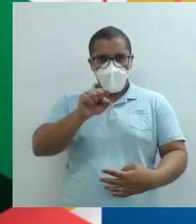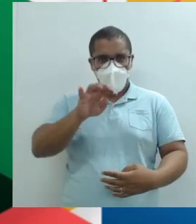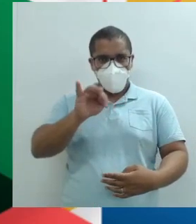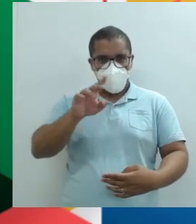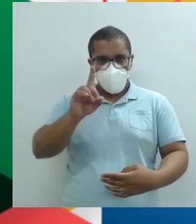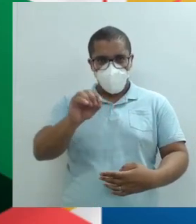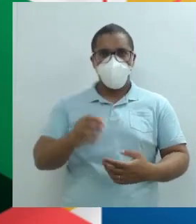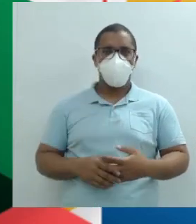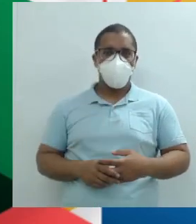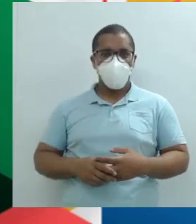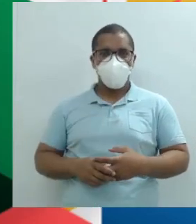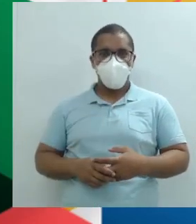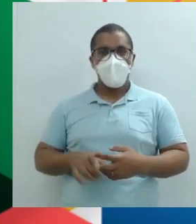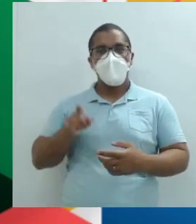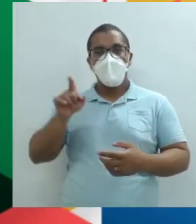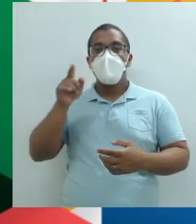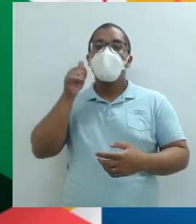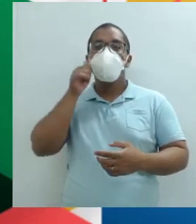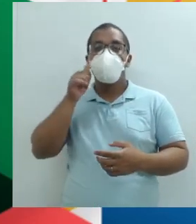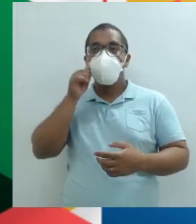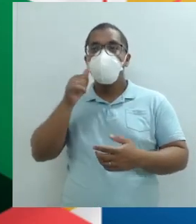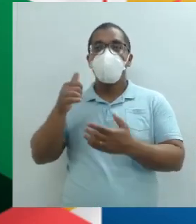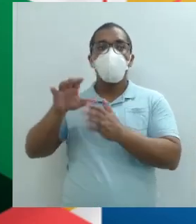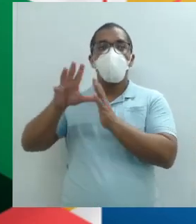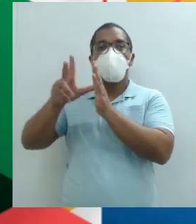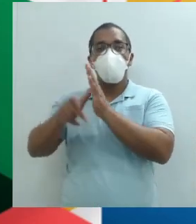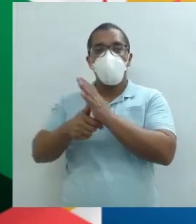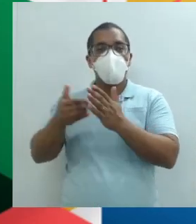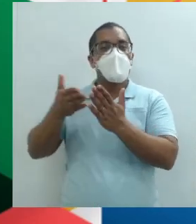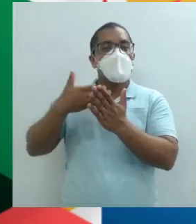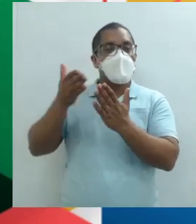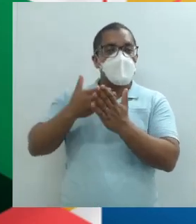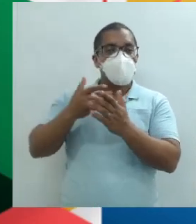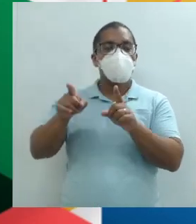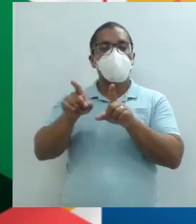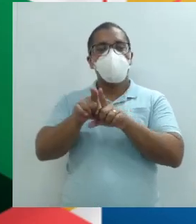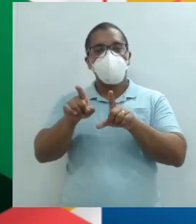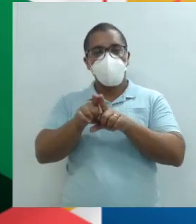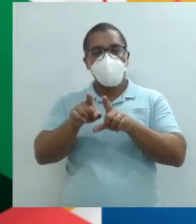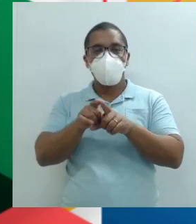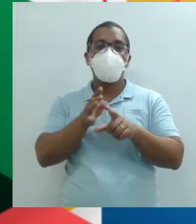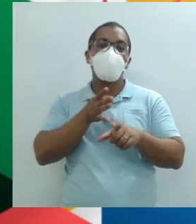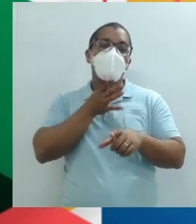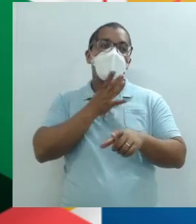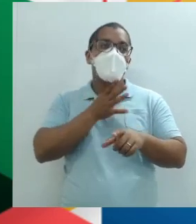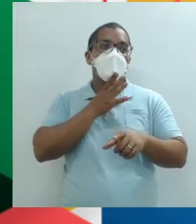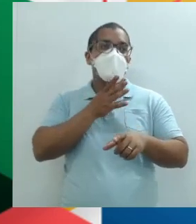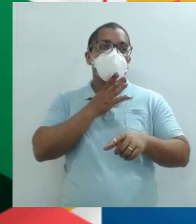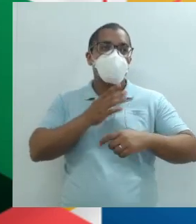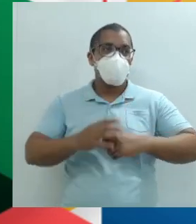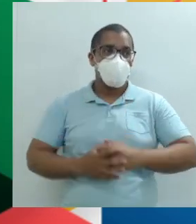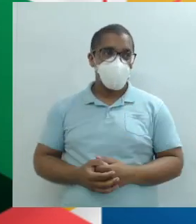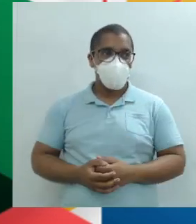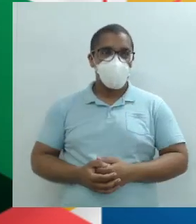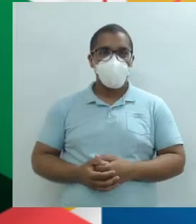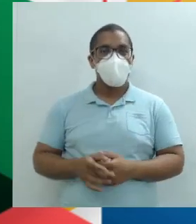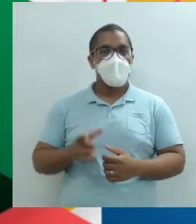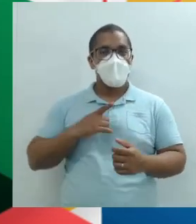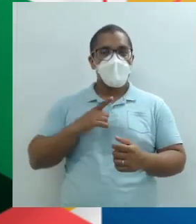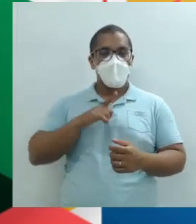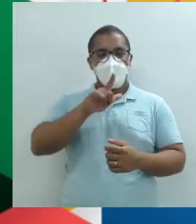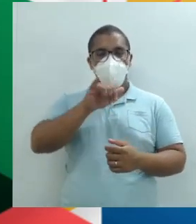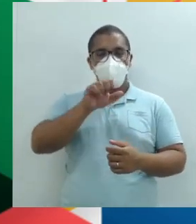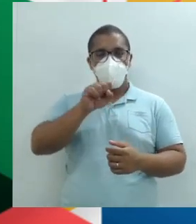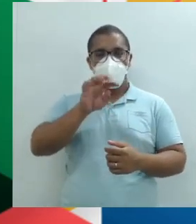listrado, a menina que roubava livros, e também pode conhecer outros filmes, por exemplo, a Lista de